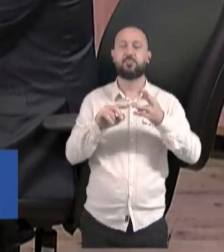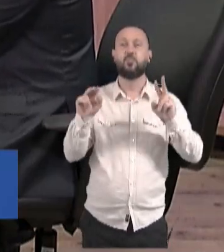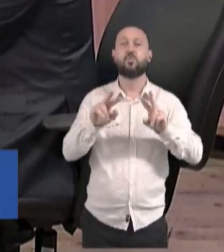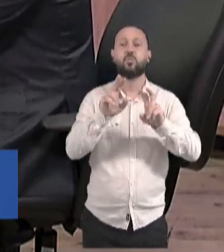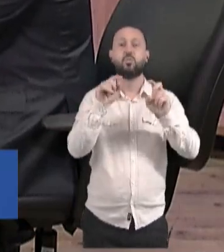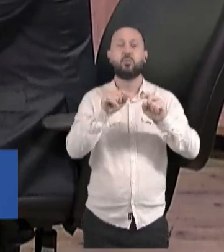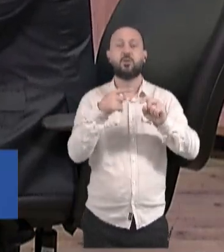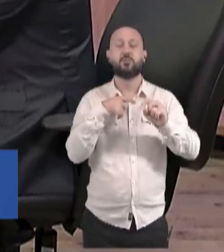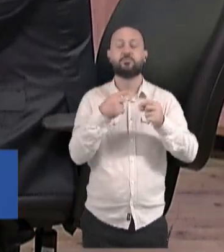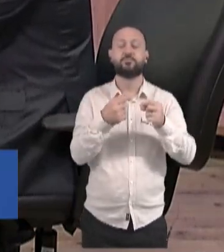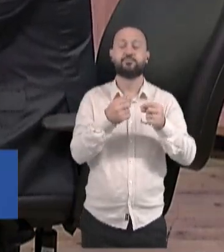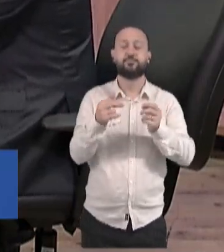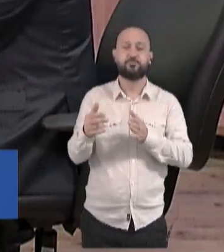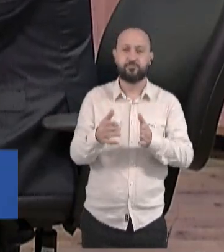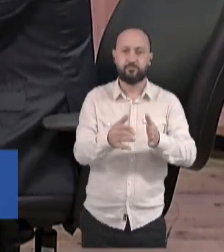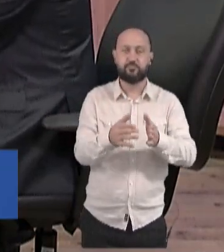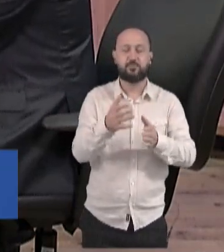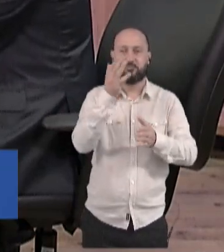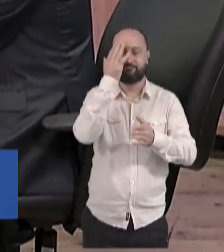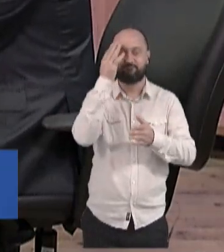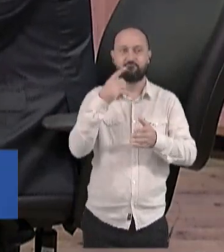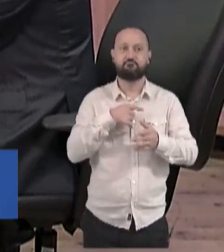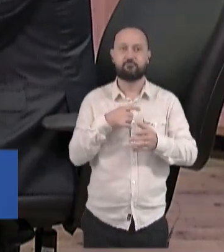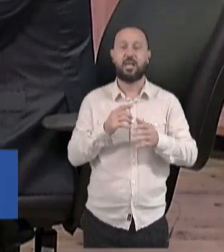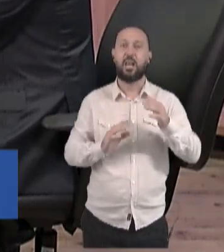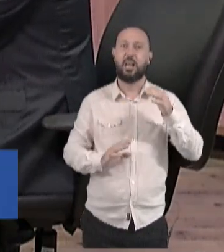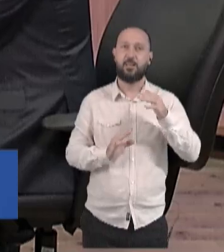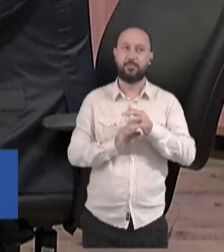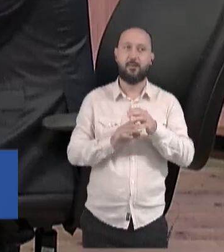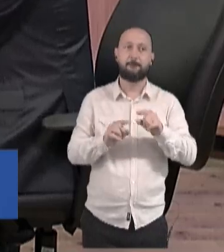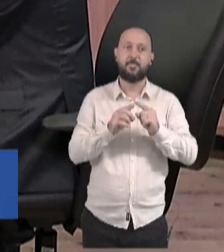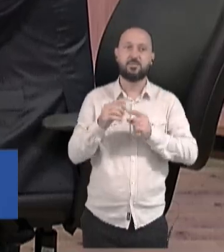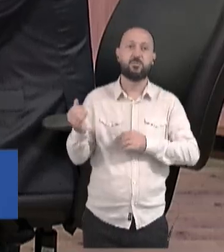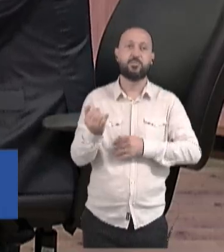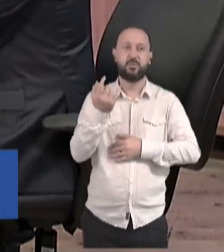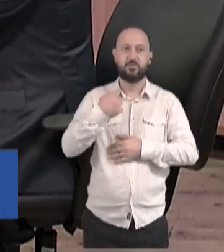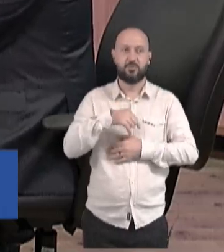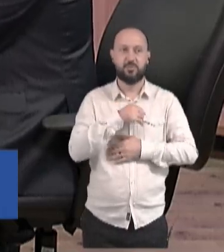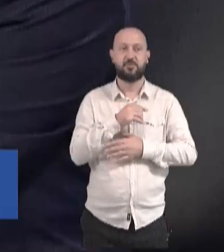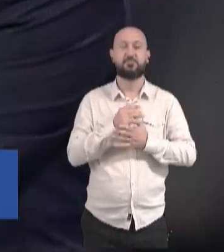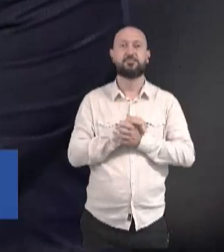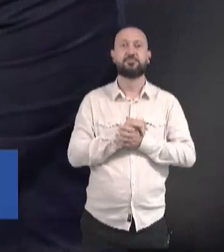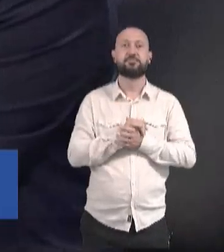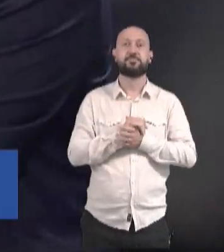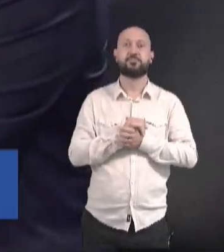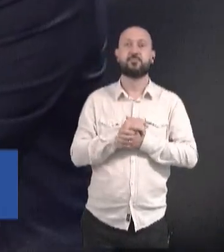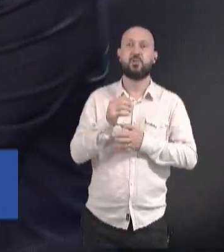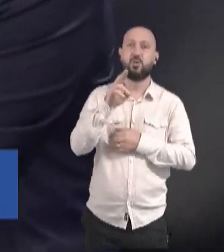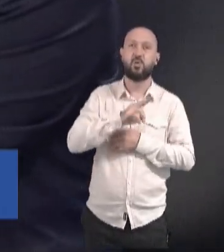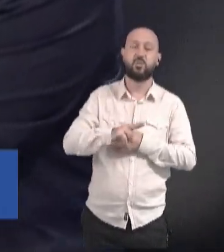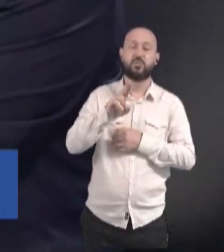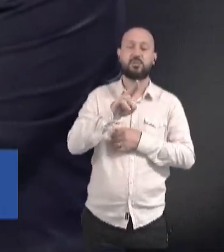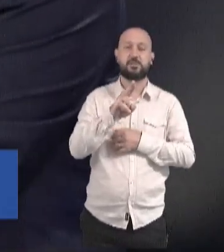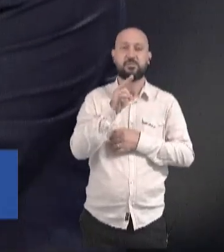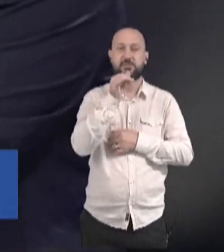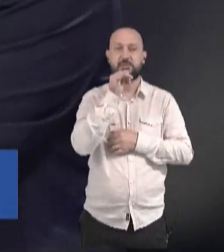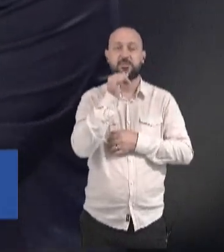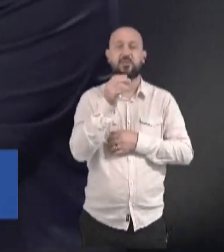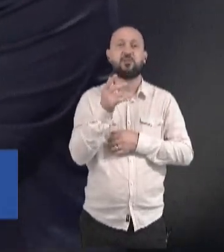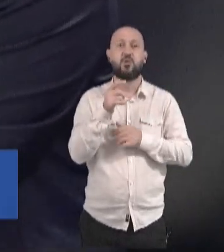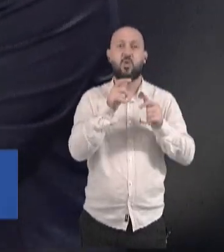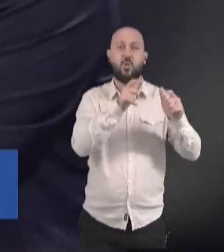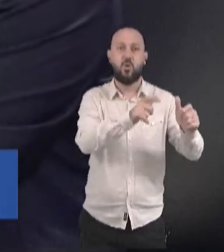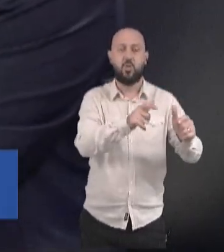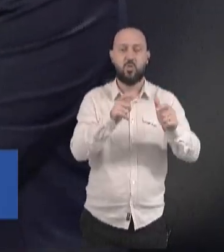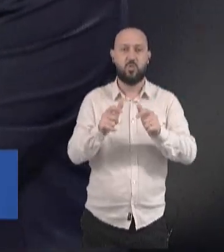relação a esse recurso que é finito, mas importantíssimo para nós. Através